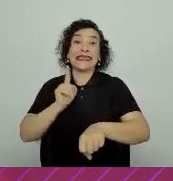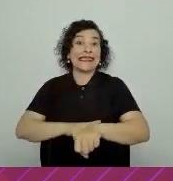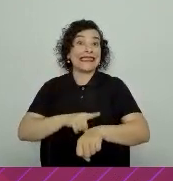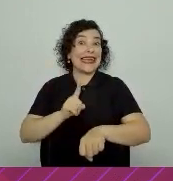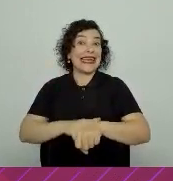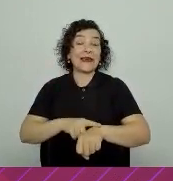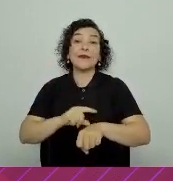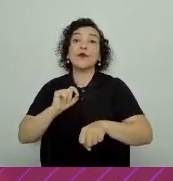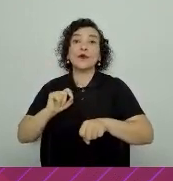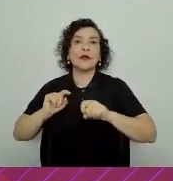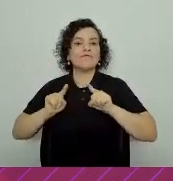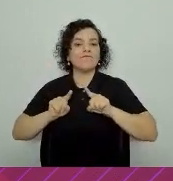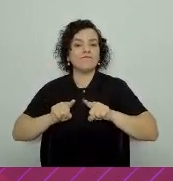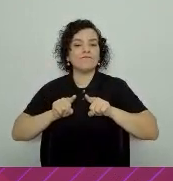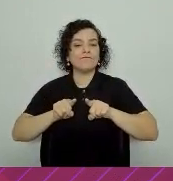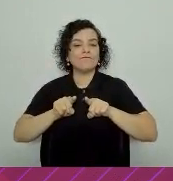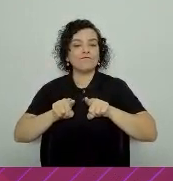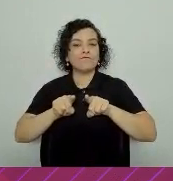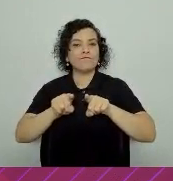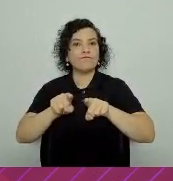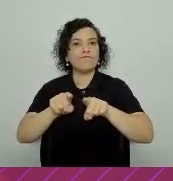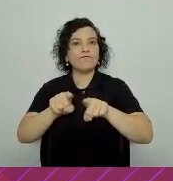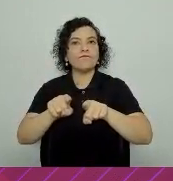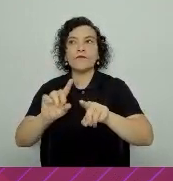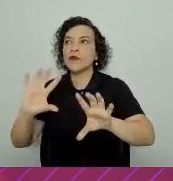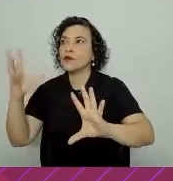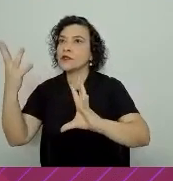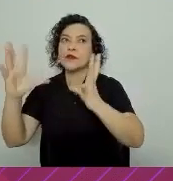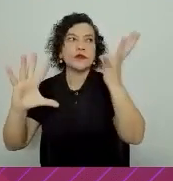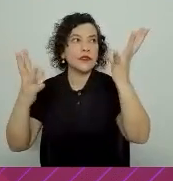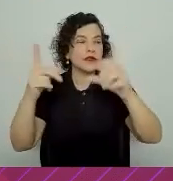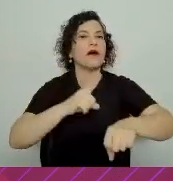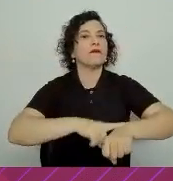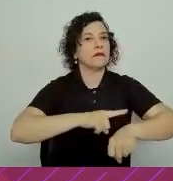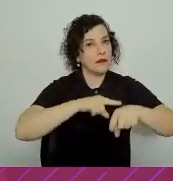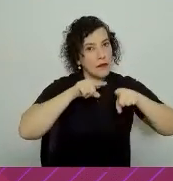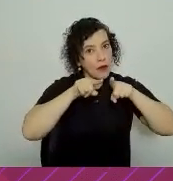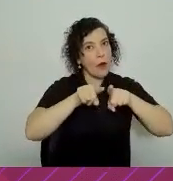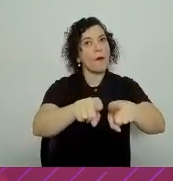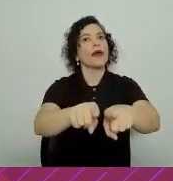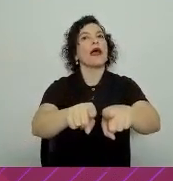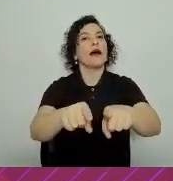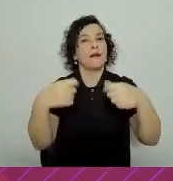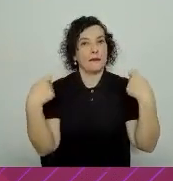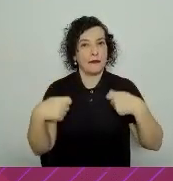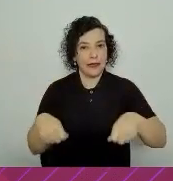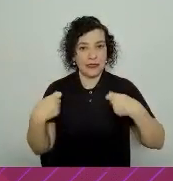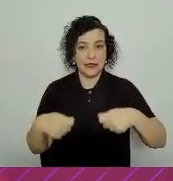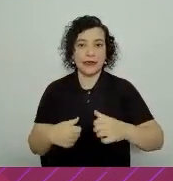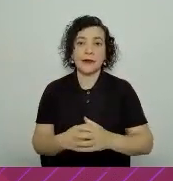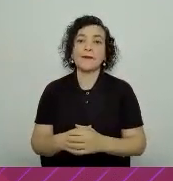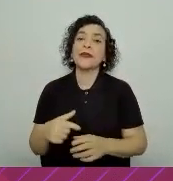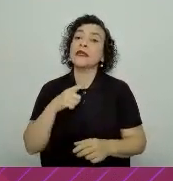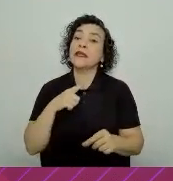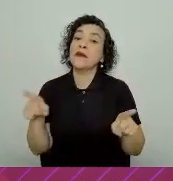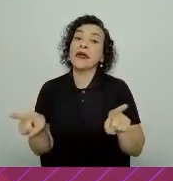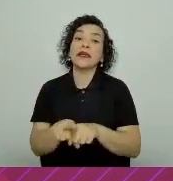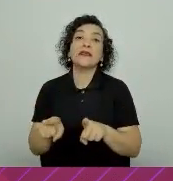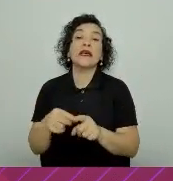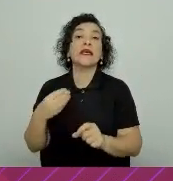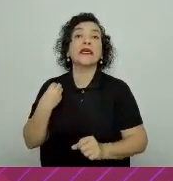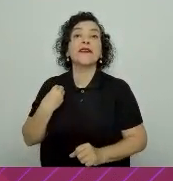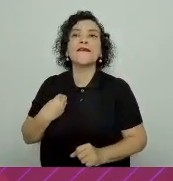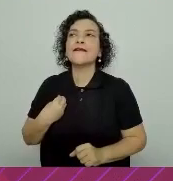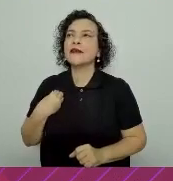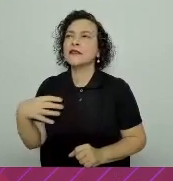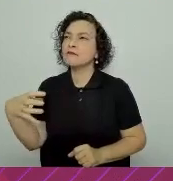renderizando o espaço conforme as coisas vão estar acontecendo existe o senso de presença a gente vai ter